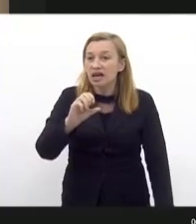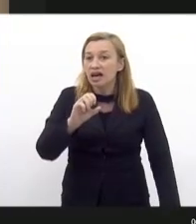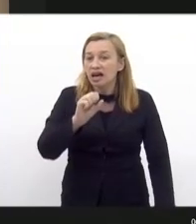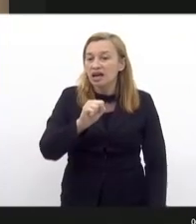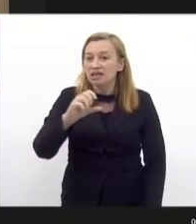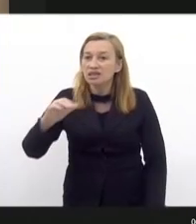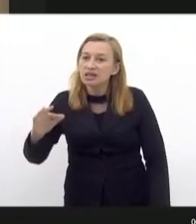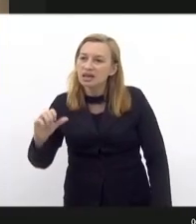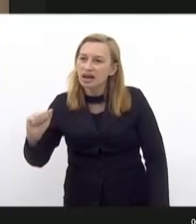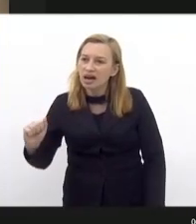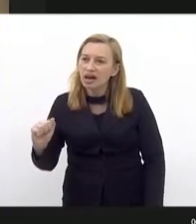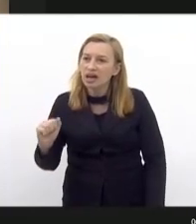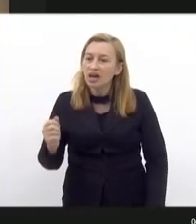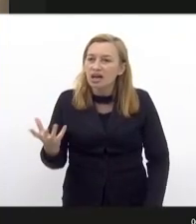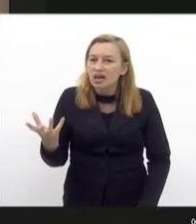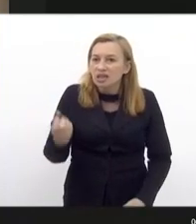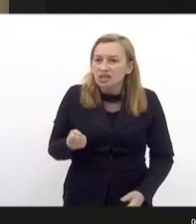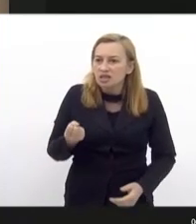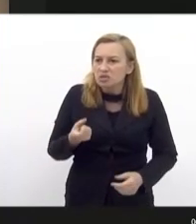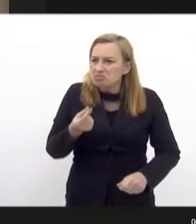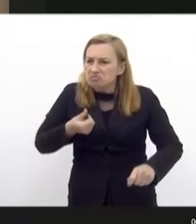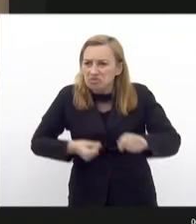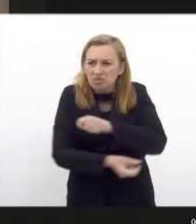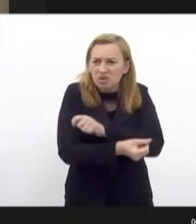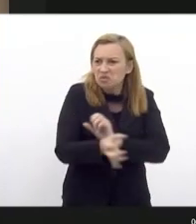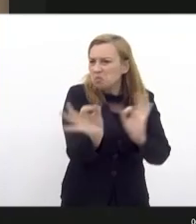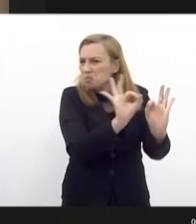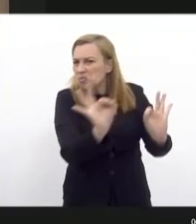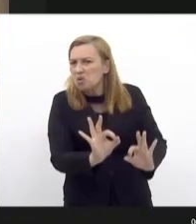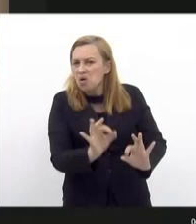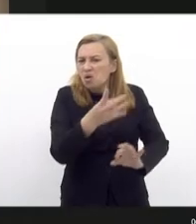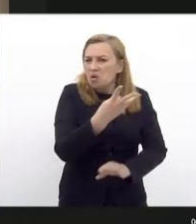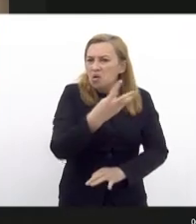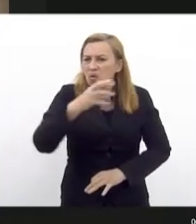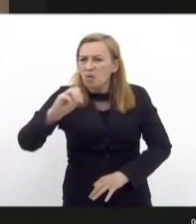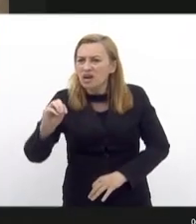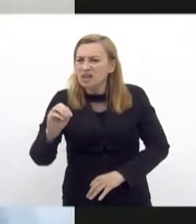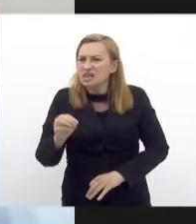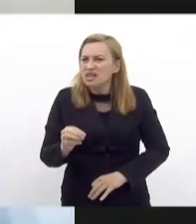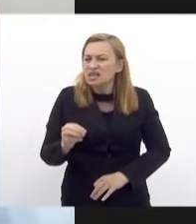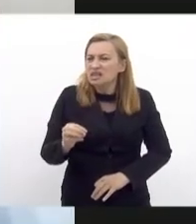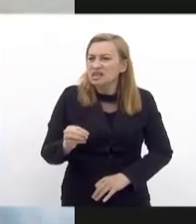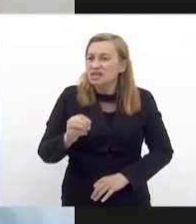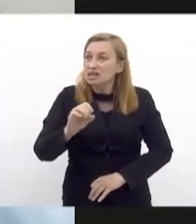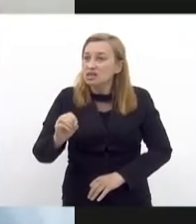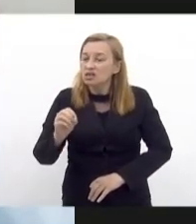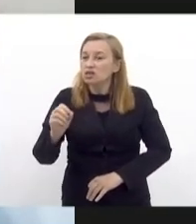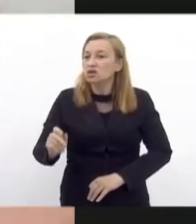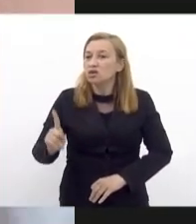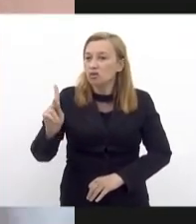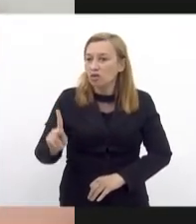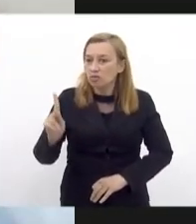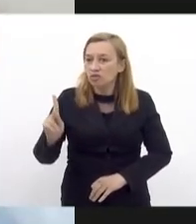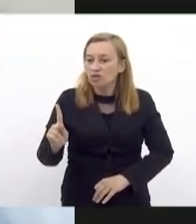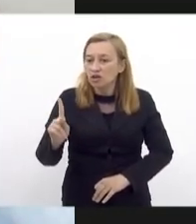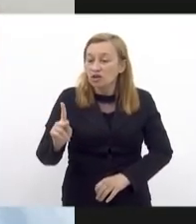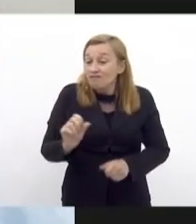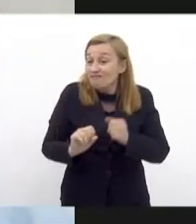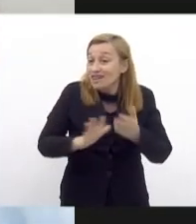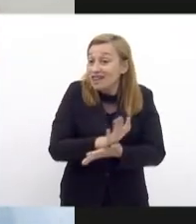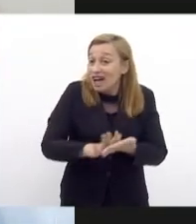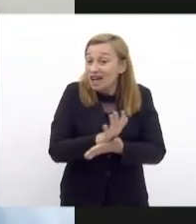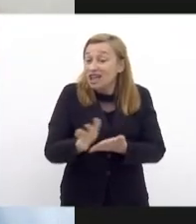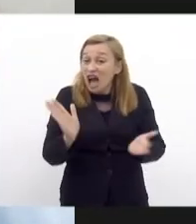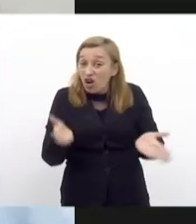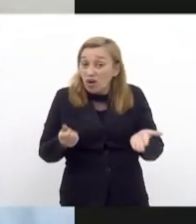era da Vale, não fez os investimentos, quase 600 quilômetros de ferrovia. Devia ser obrigada a ter feito. Não fez, agora